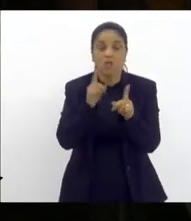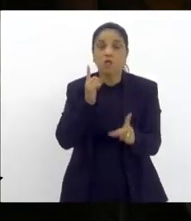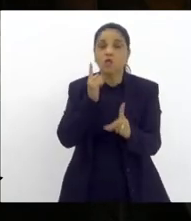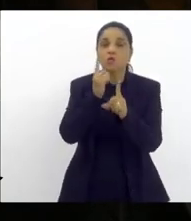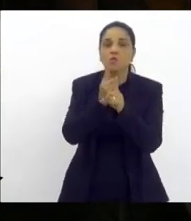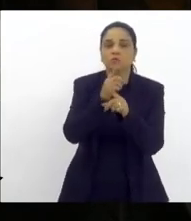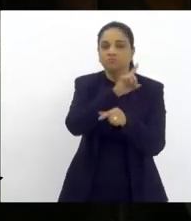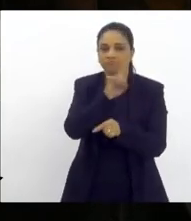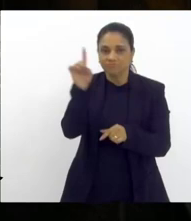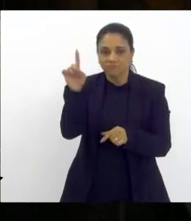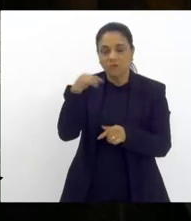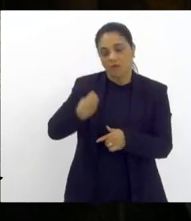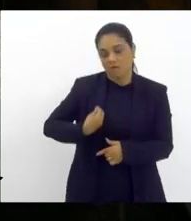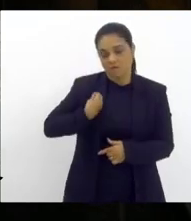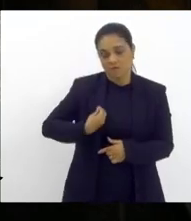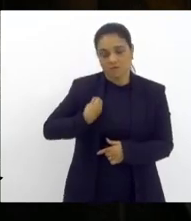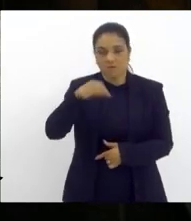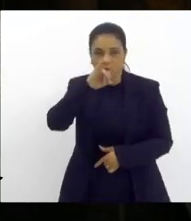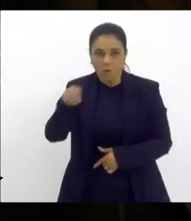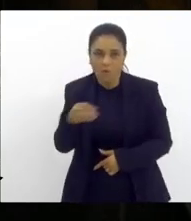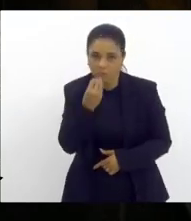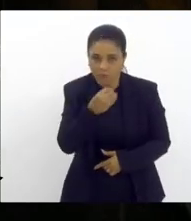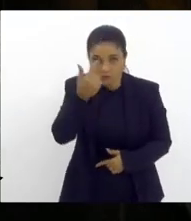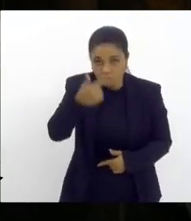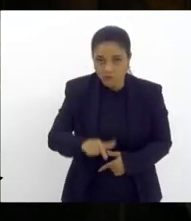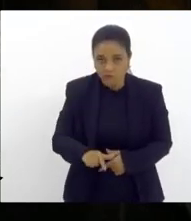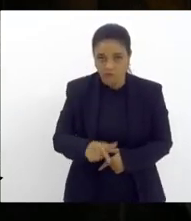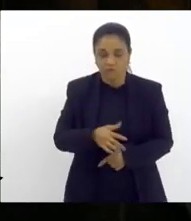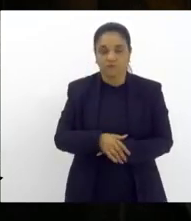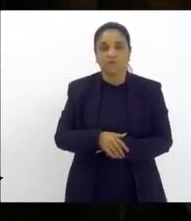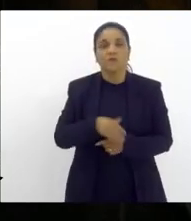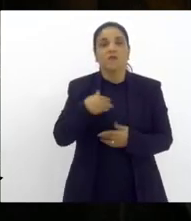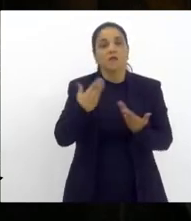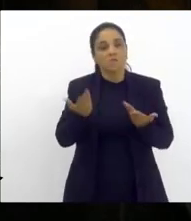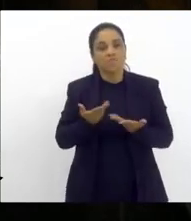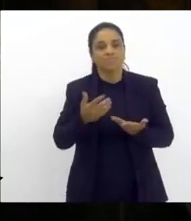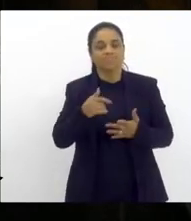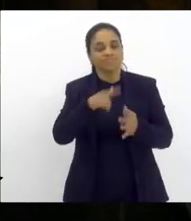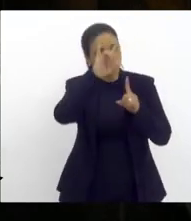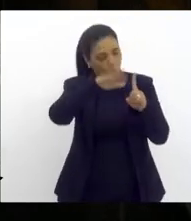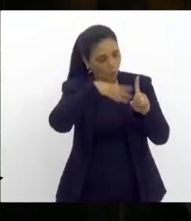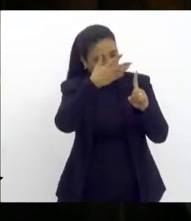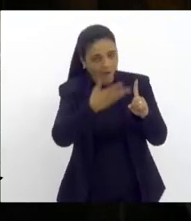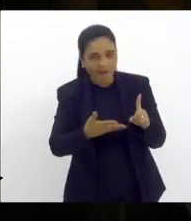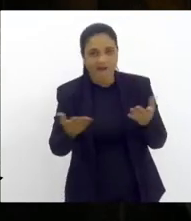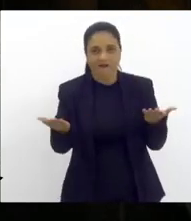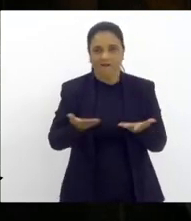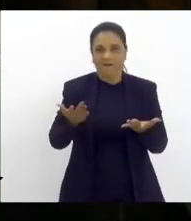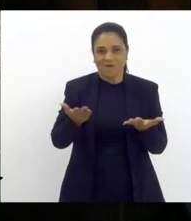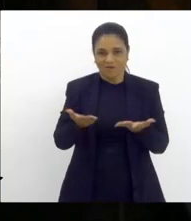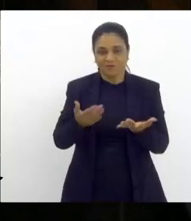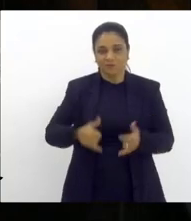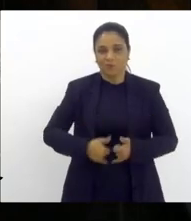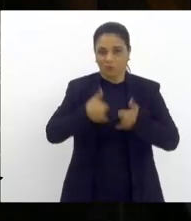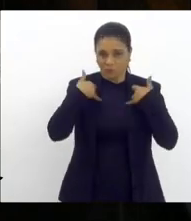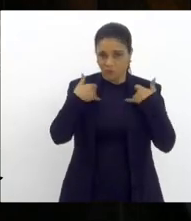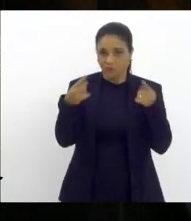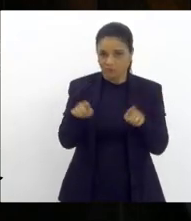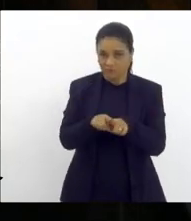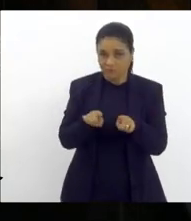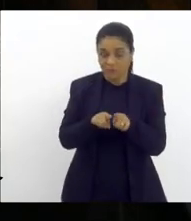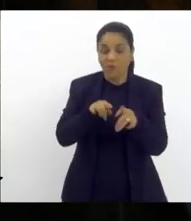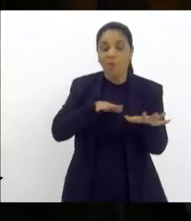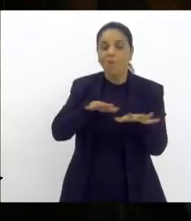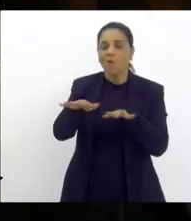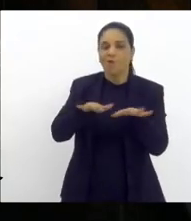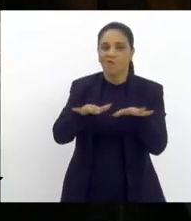viver novamente então por isso fiz questão de maneira muito honrosa dar a este a esta este